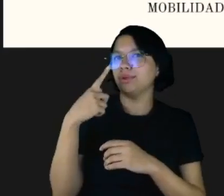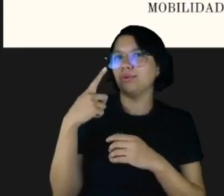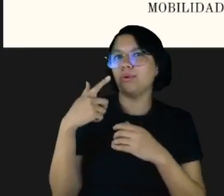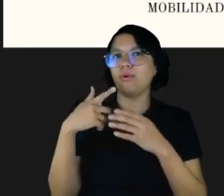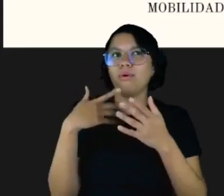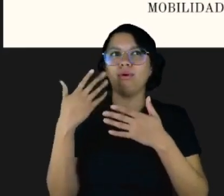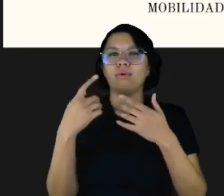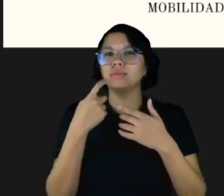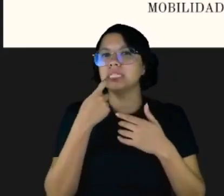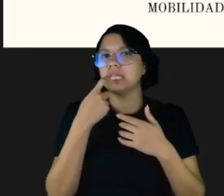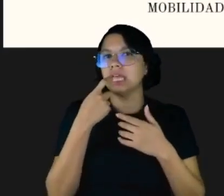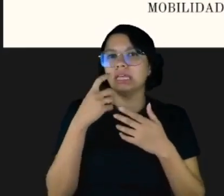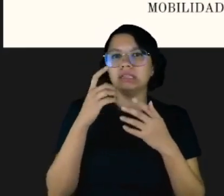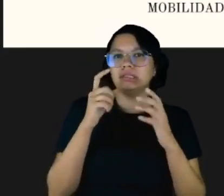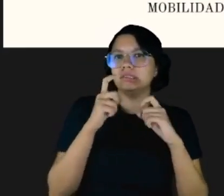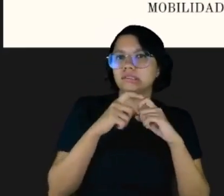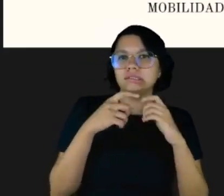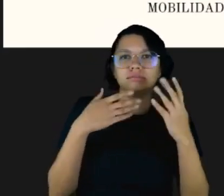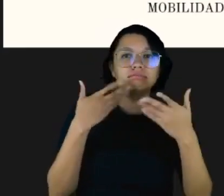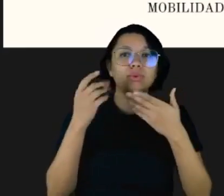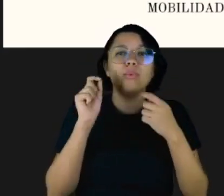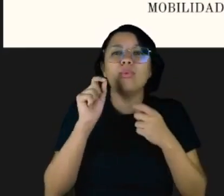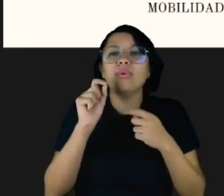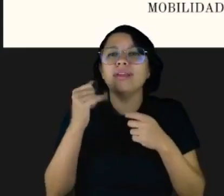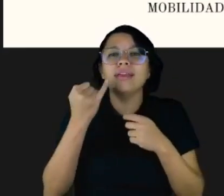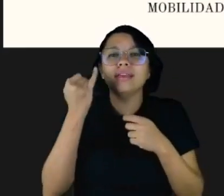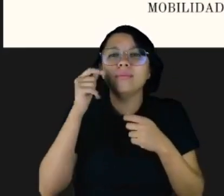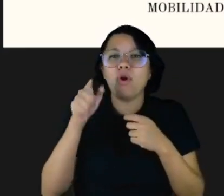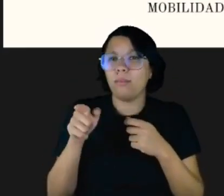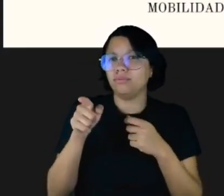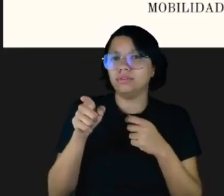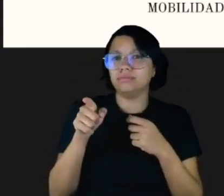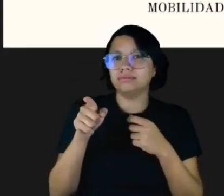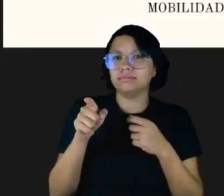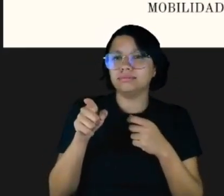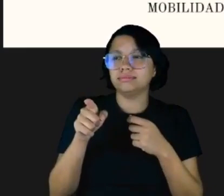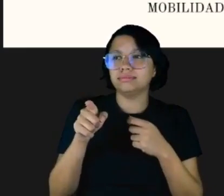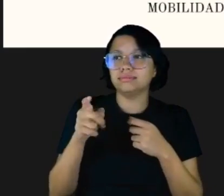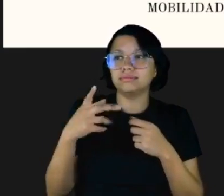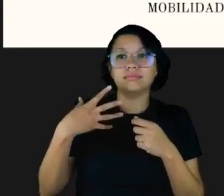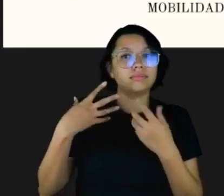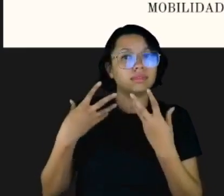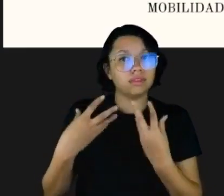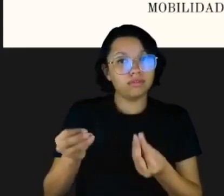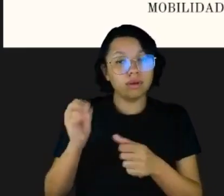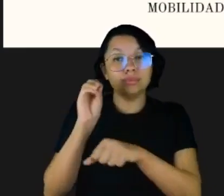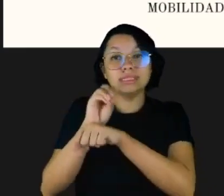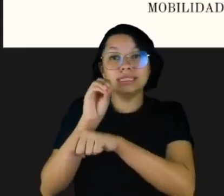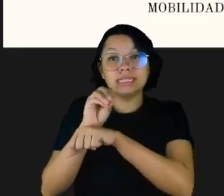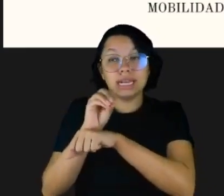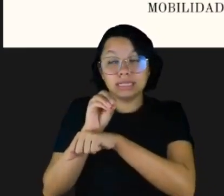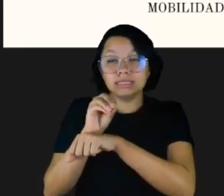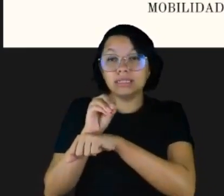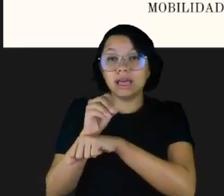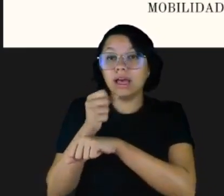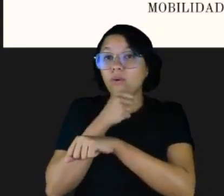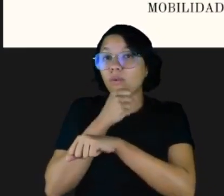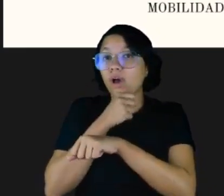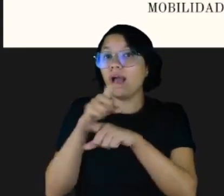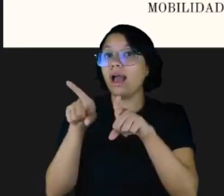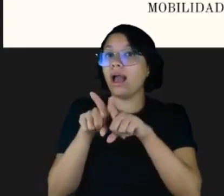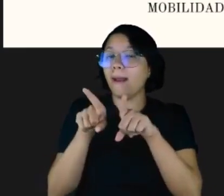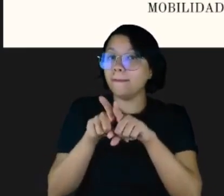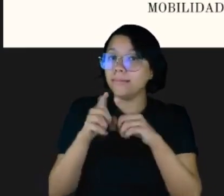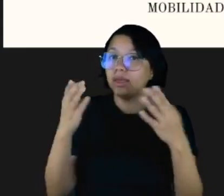medicamentoso, odontológico, o que importa para o Senhor? E aí nós vamos tratar o idoso também